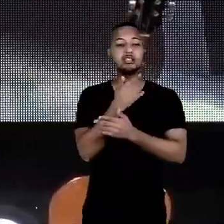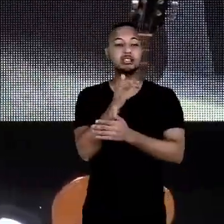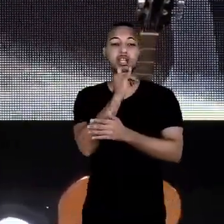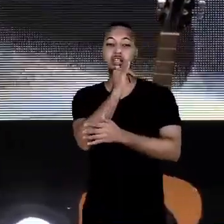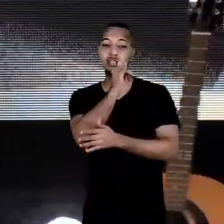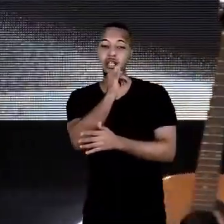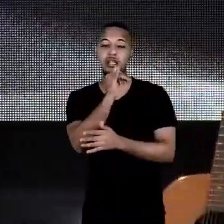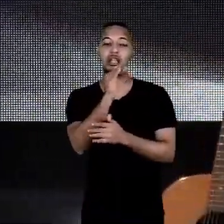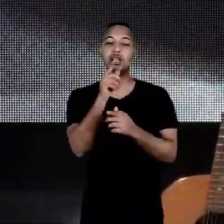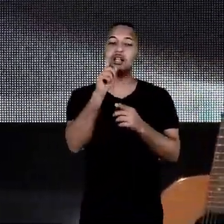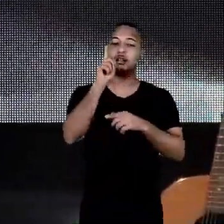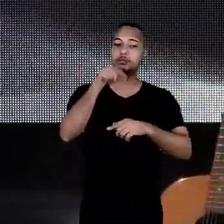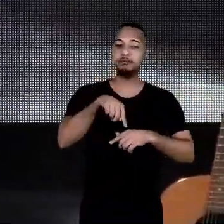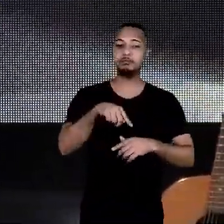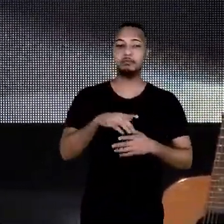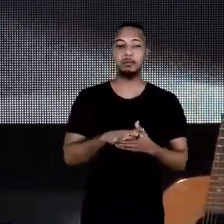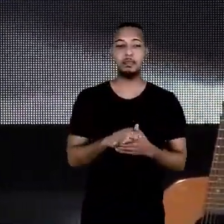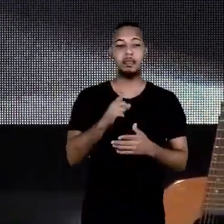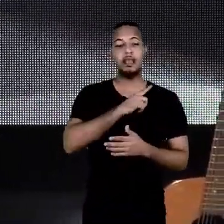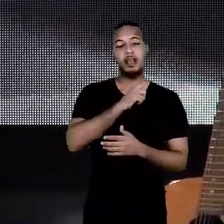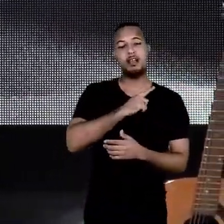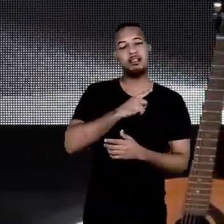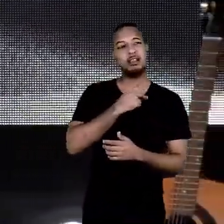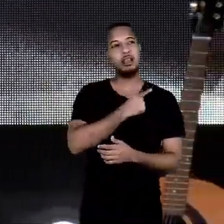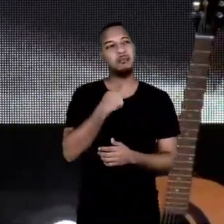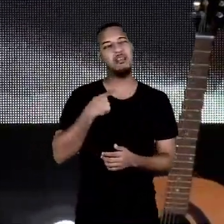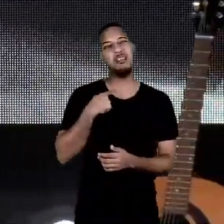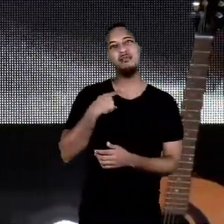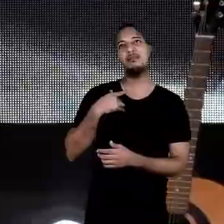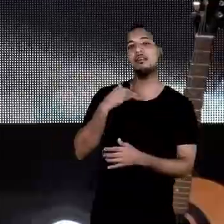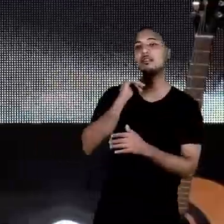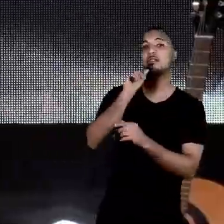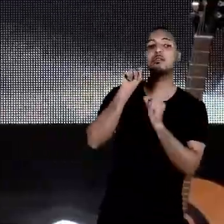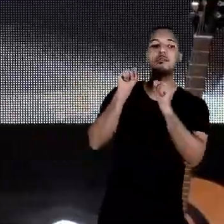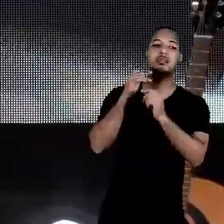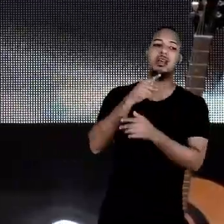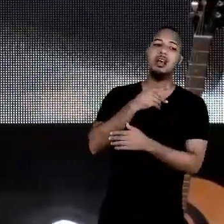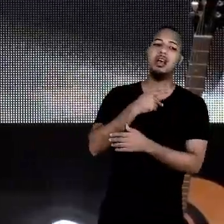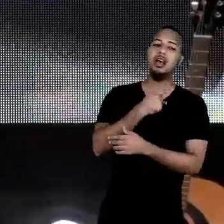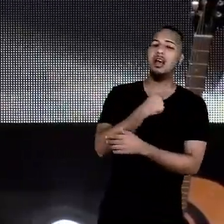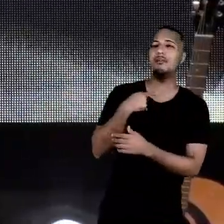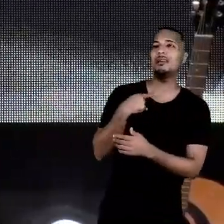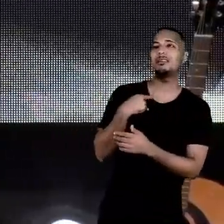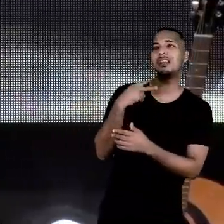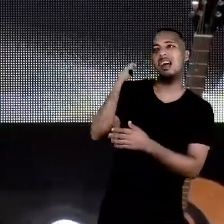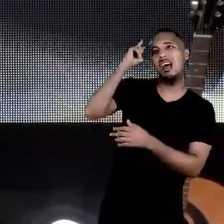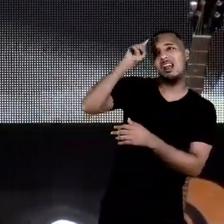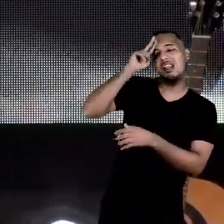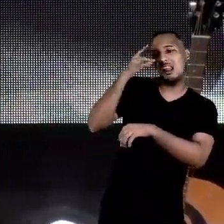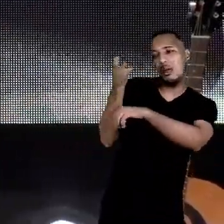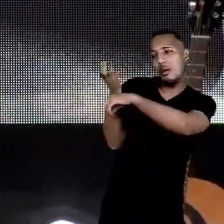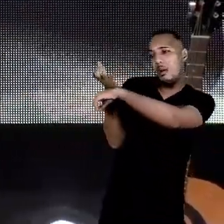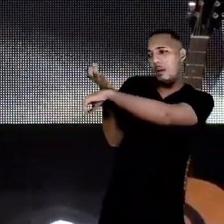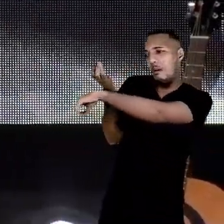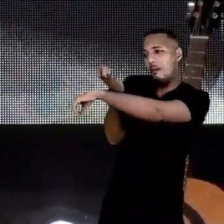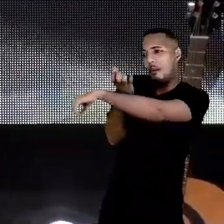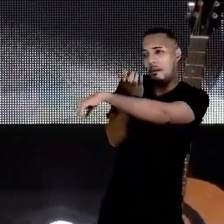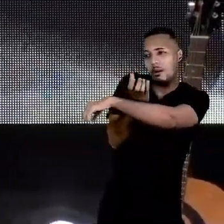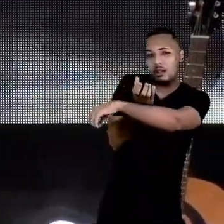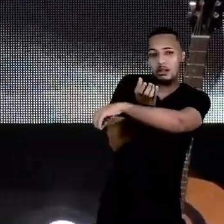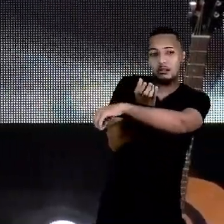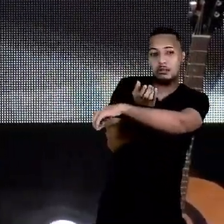isso que tem gente assim: ah, pastor, mas não tem problema algum. É, lembra daquele arbusto? Espere mais um